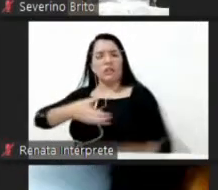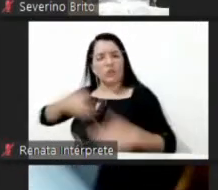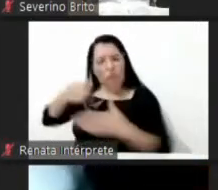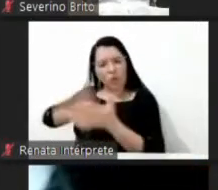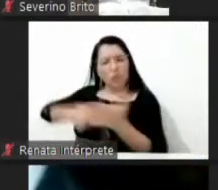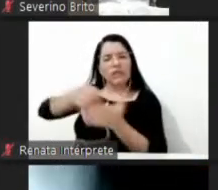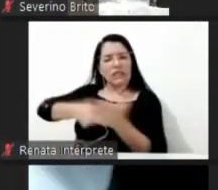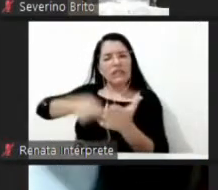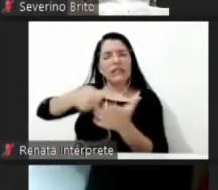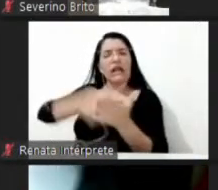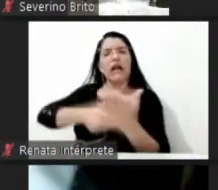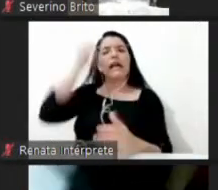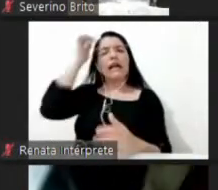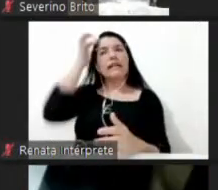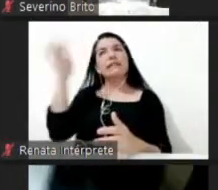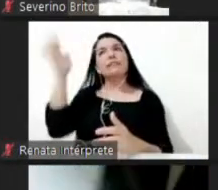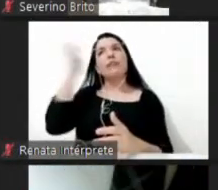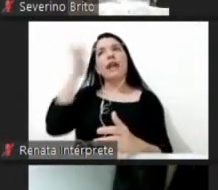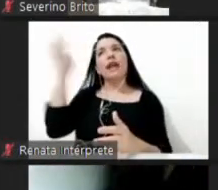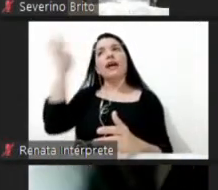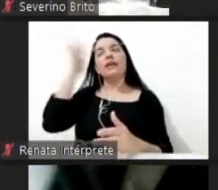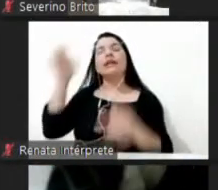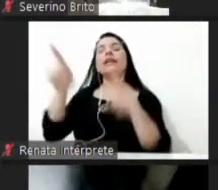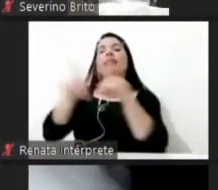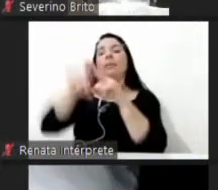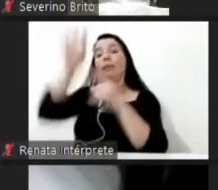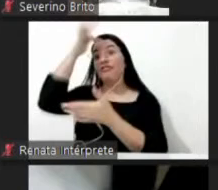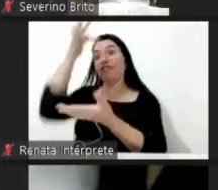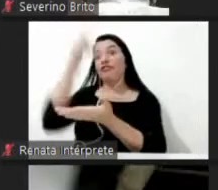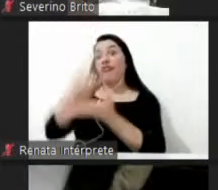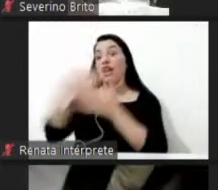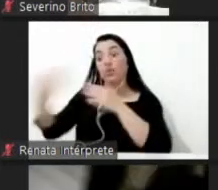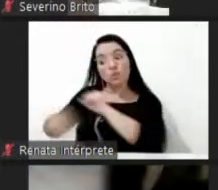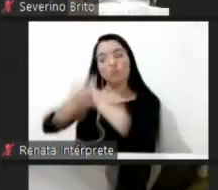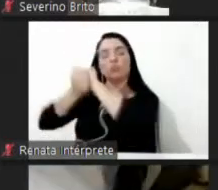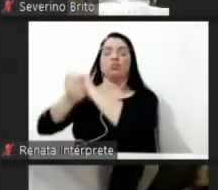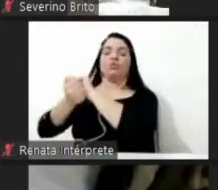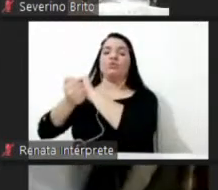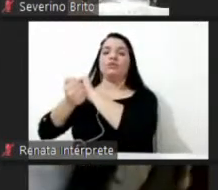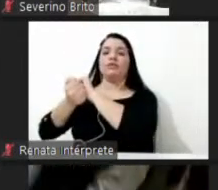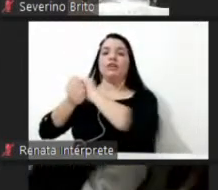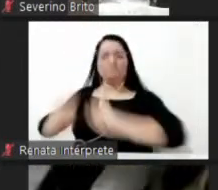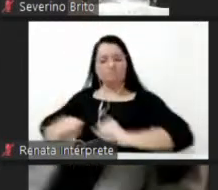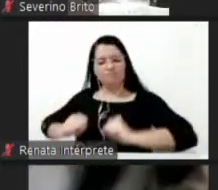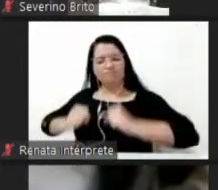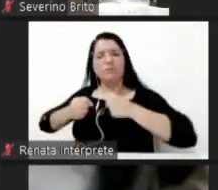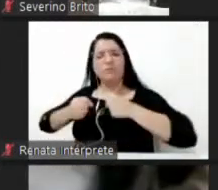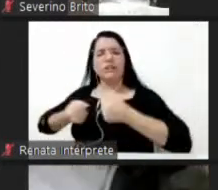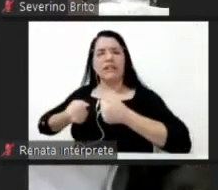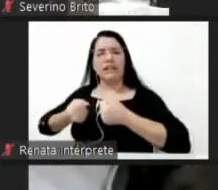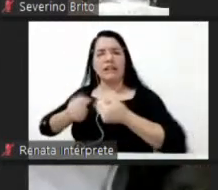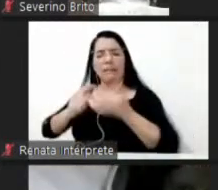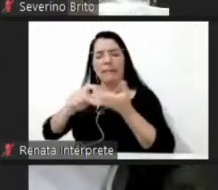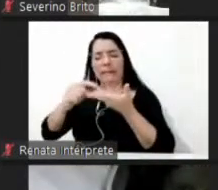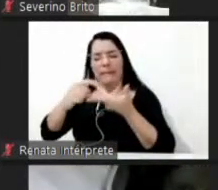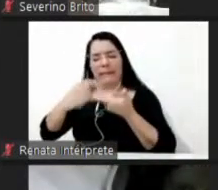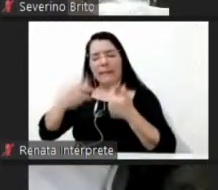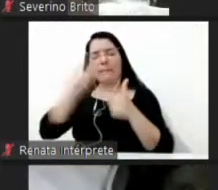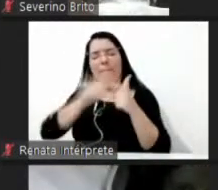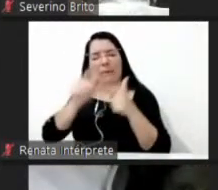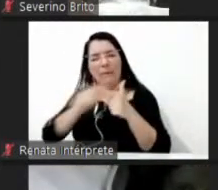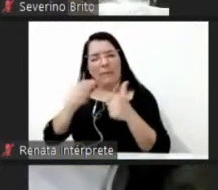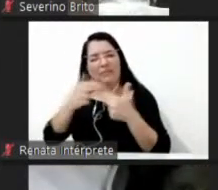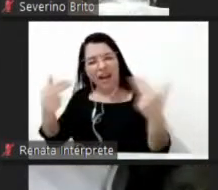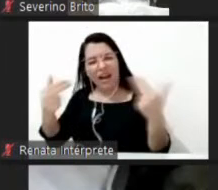esperança e com muita fé, fortalecendo ela para o enfrentamento de suas dificuldades, seja ela em hospitais.